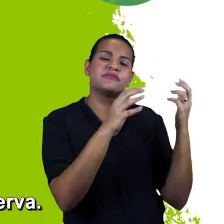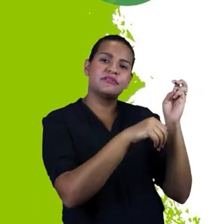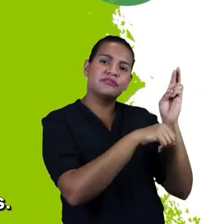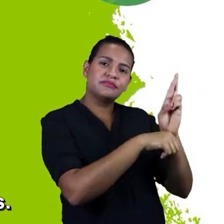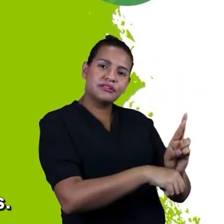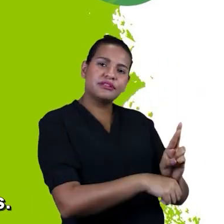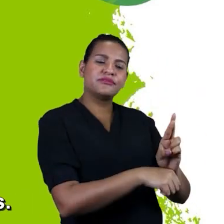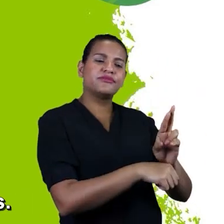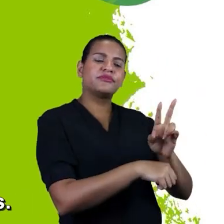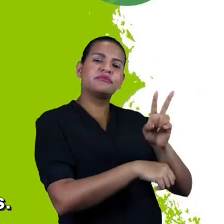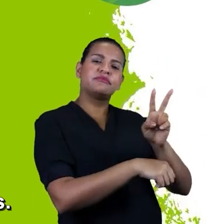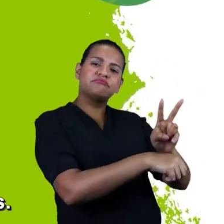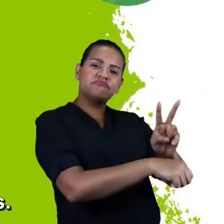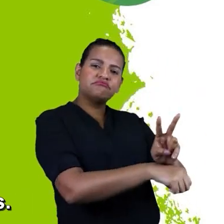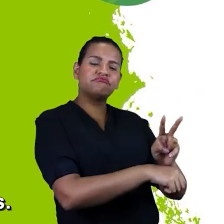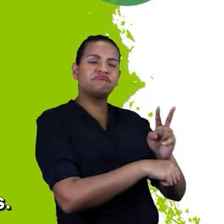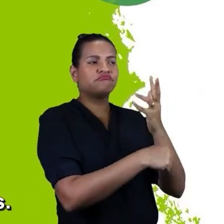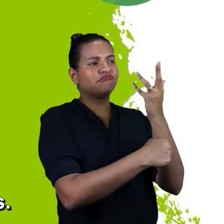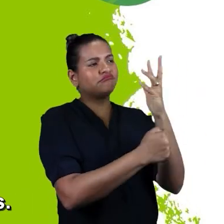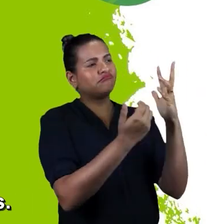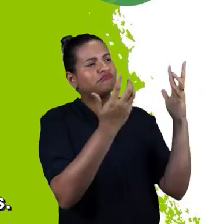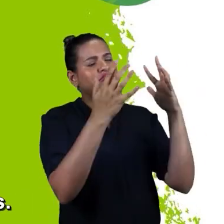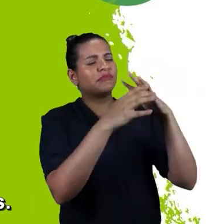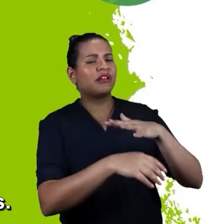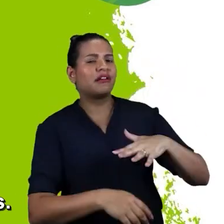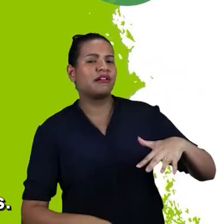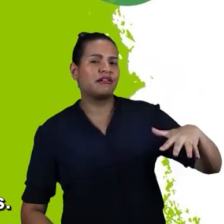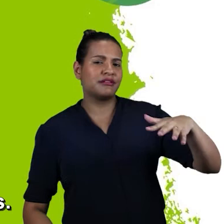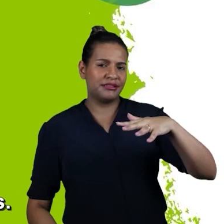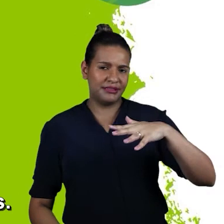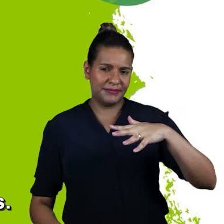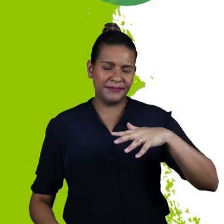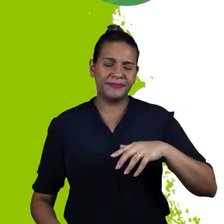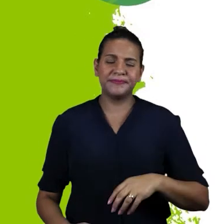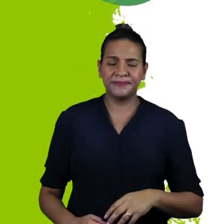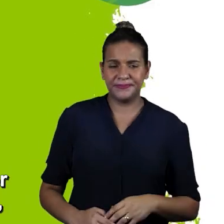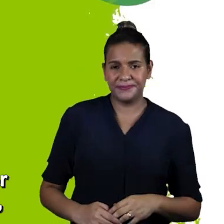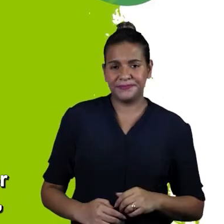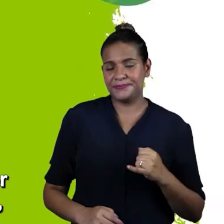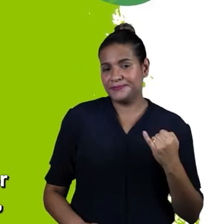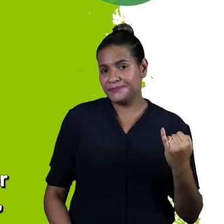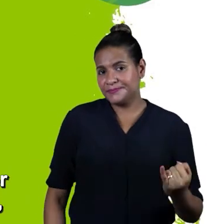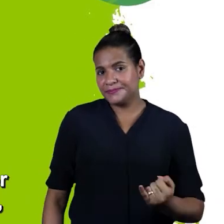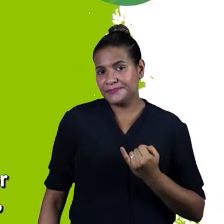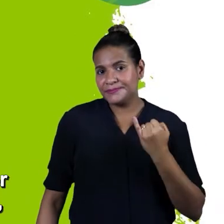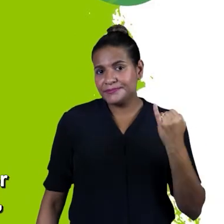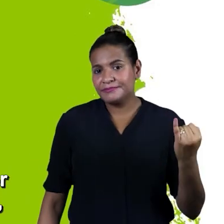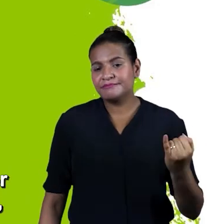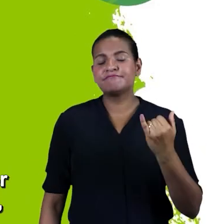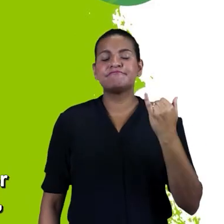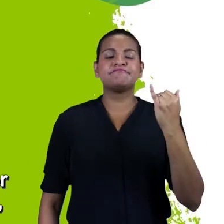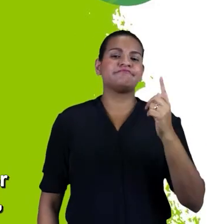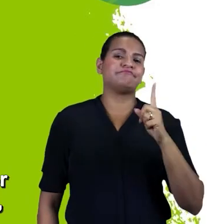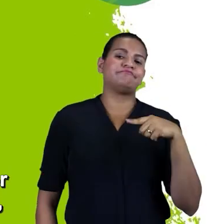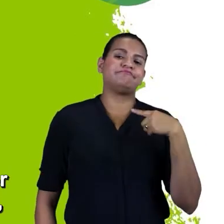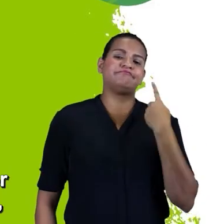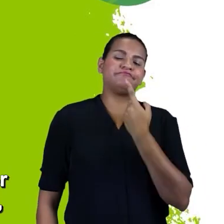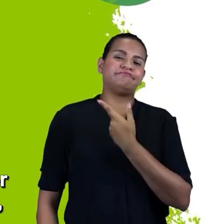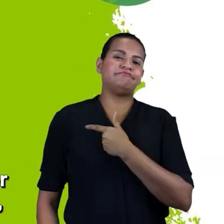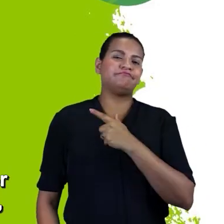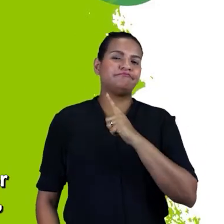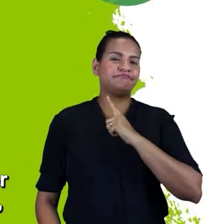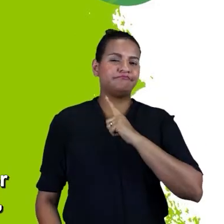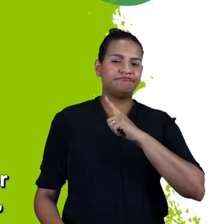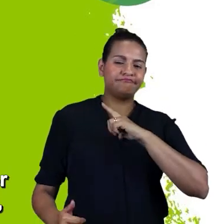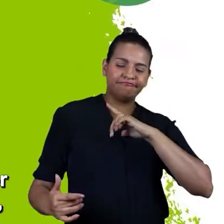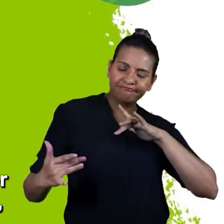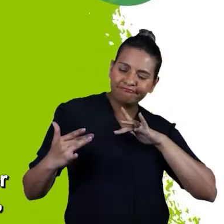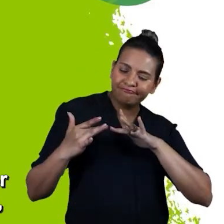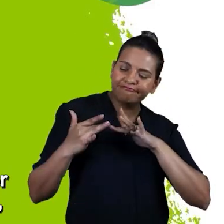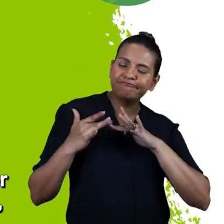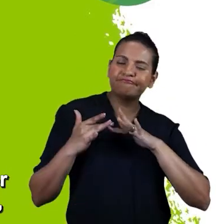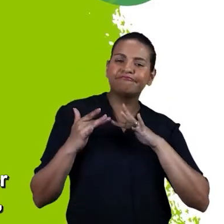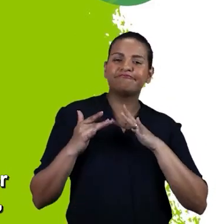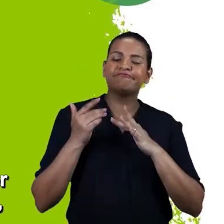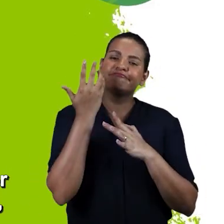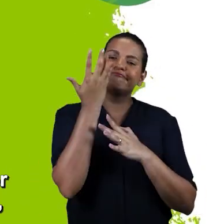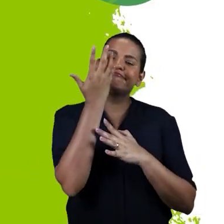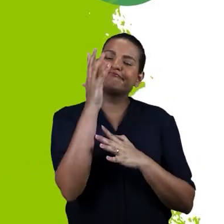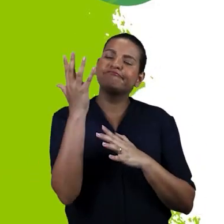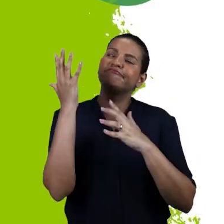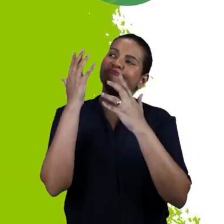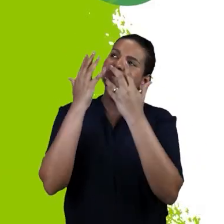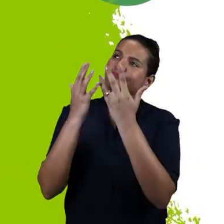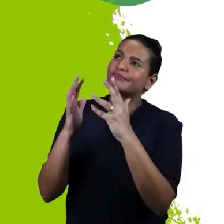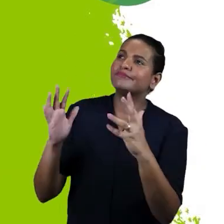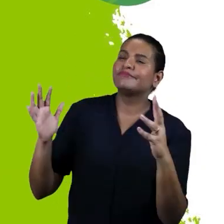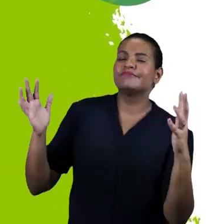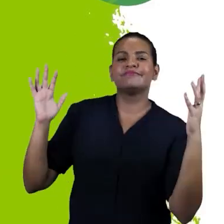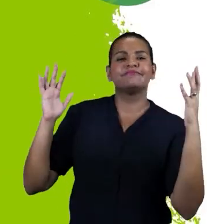né? Não só na reserva, mas em outras áreas protegidas. O importante, por que é importante a gente ter uma relação com essa